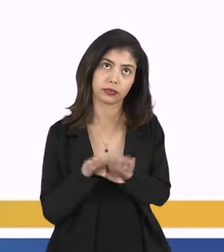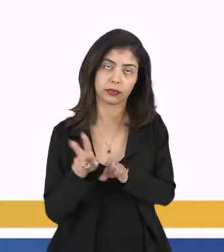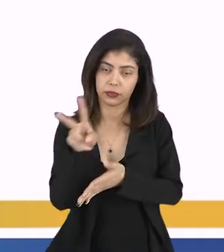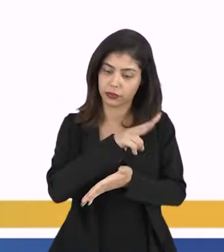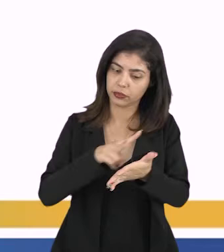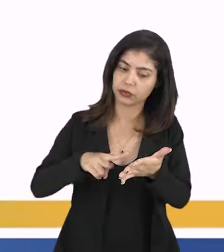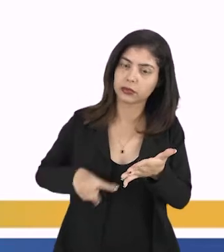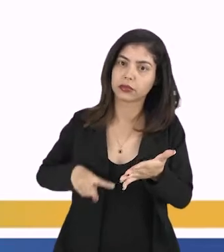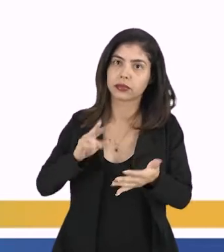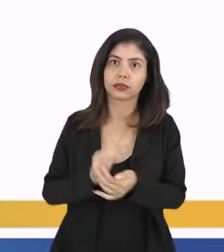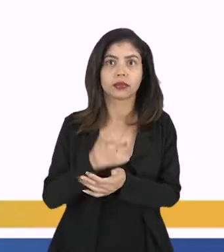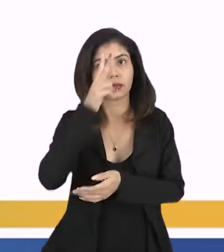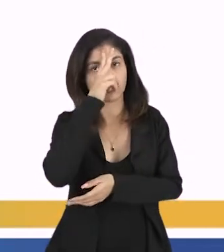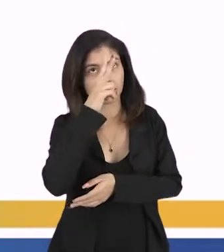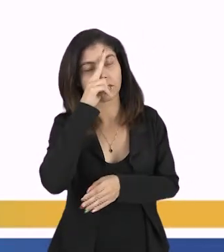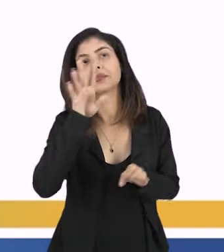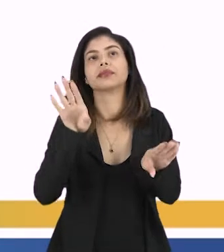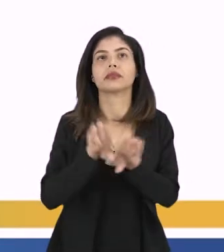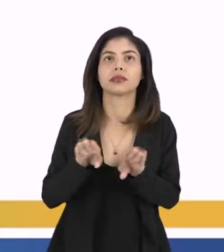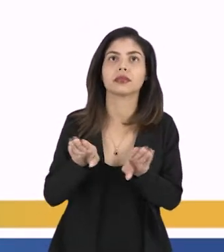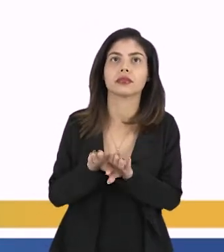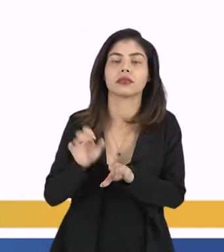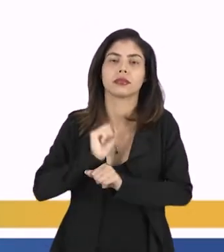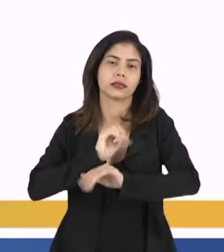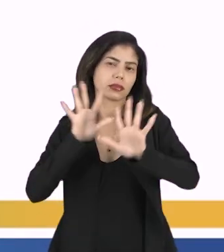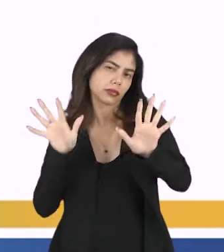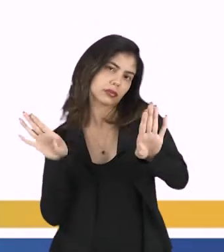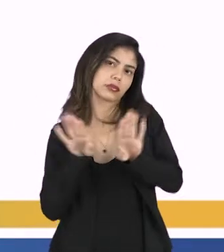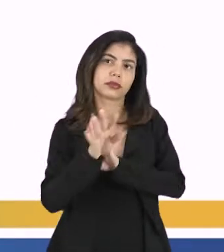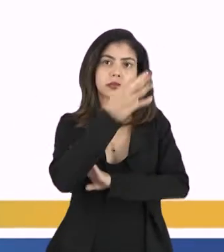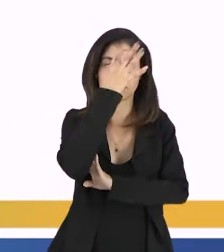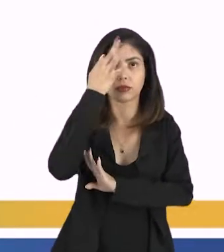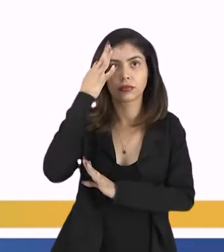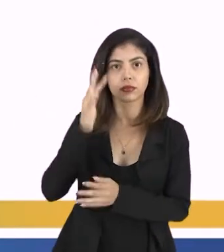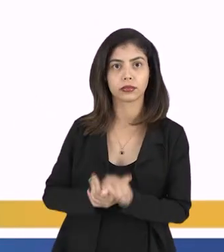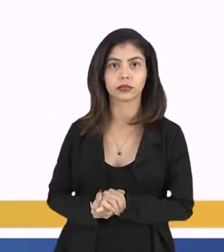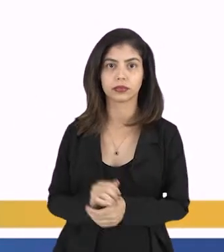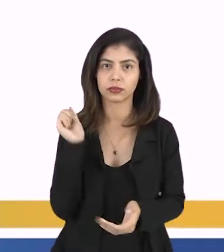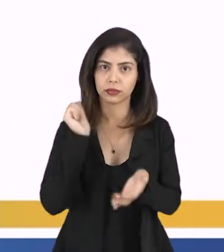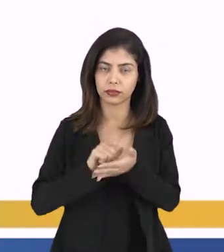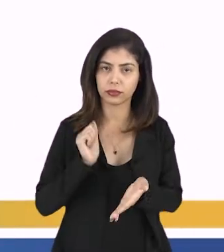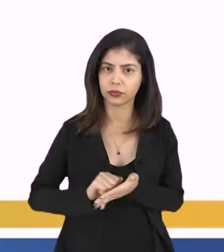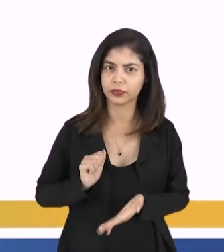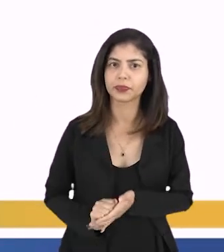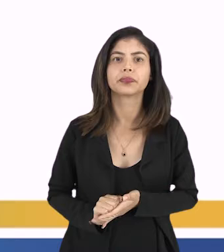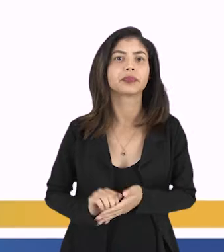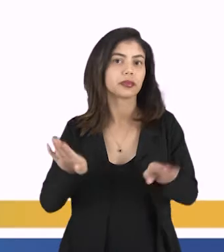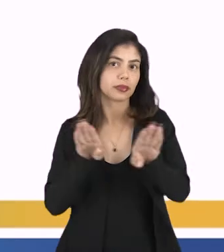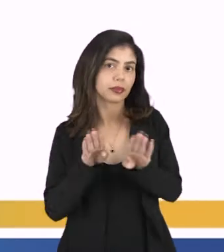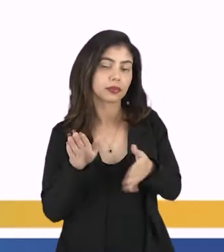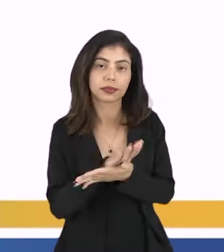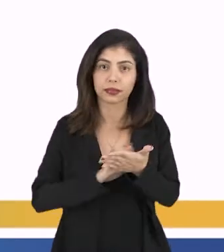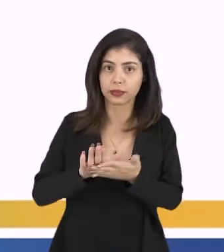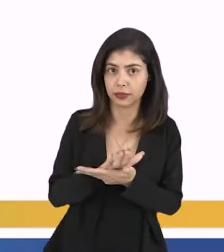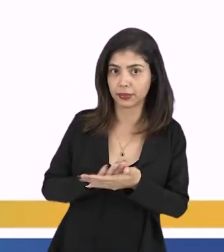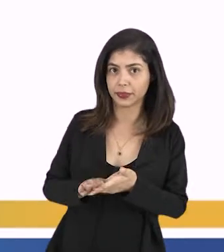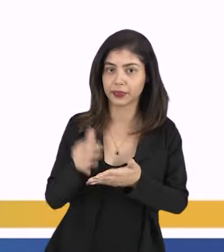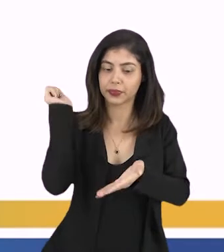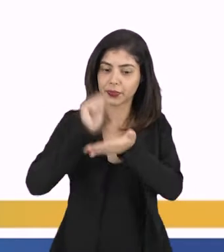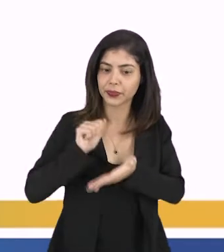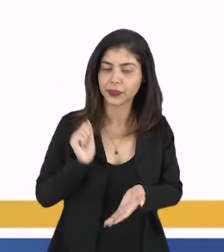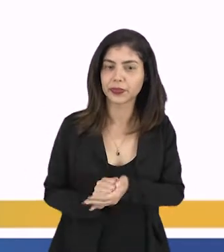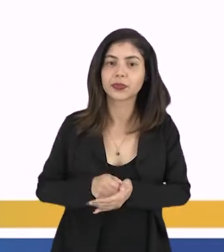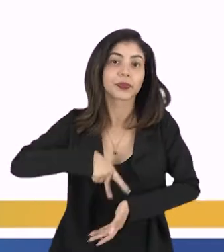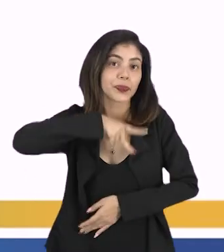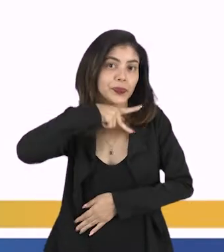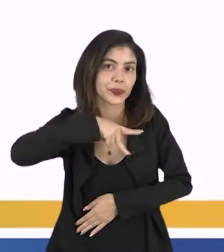pela literatura. Lembrando que é claro que teve filósofos que não escreveram nada, é o caso de Sócrates, né? Quem vai escrever é